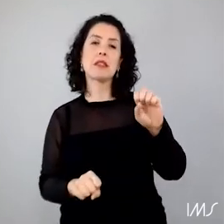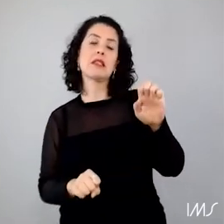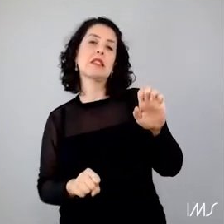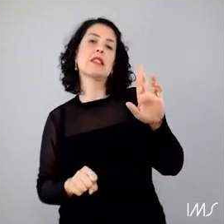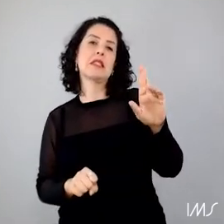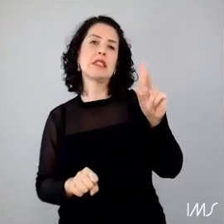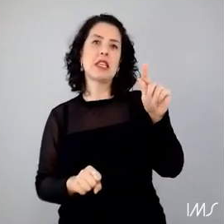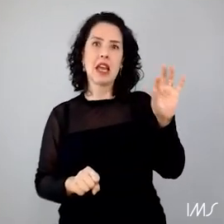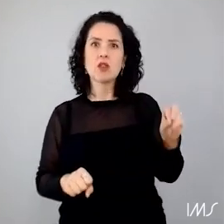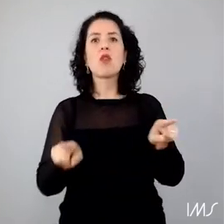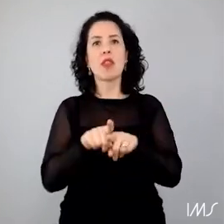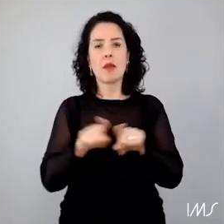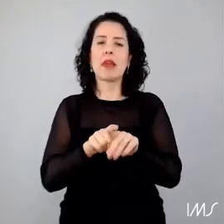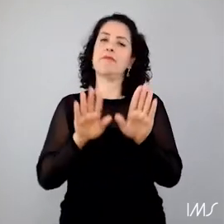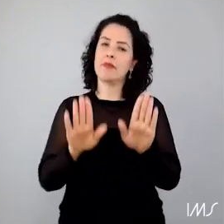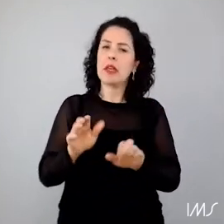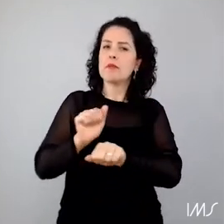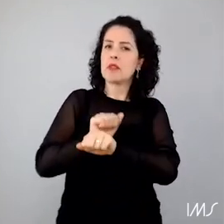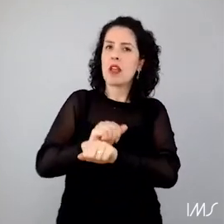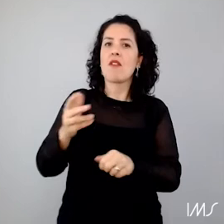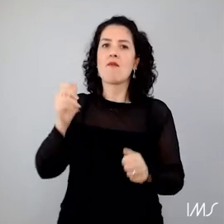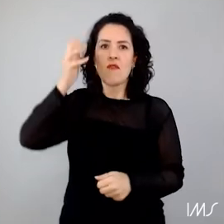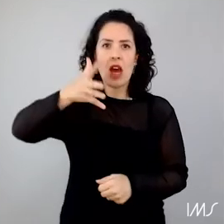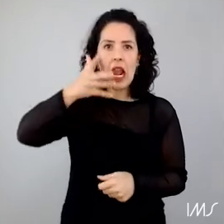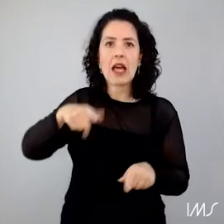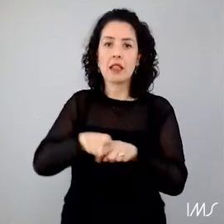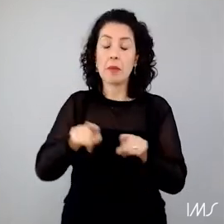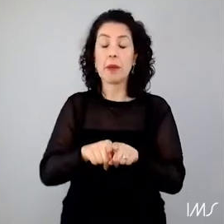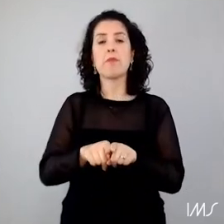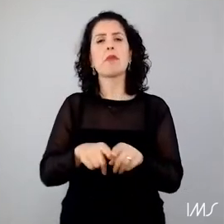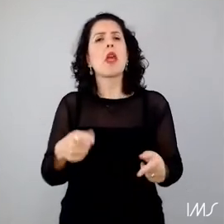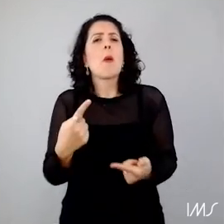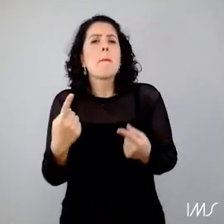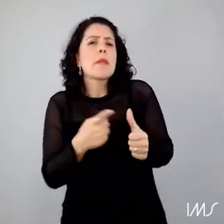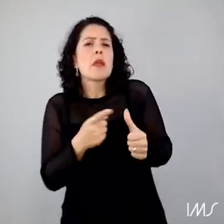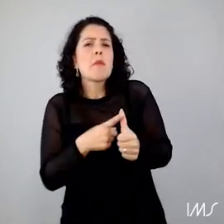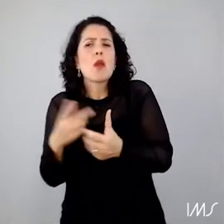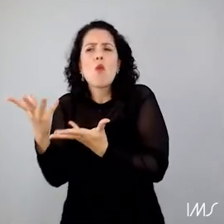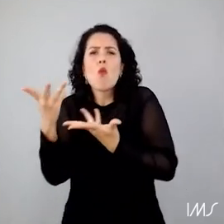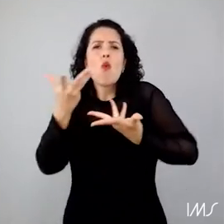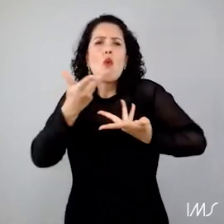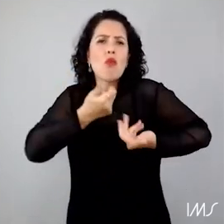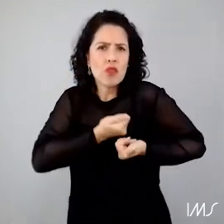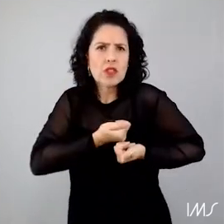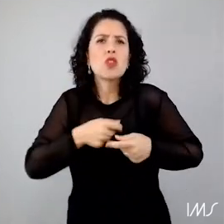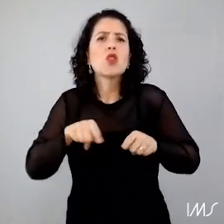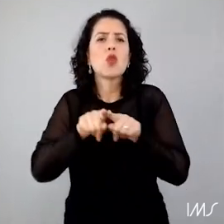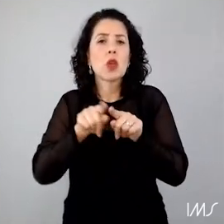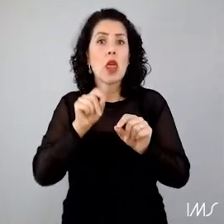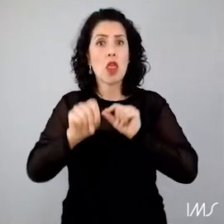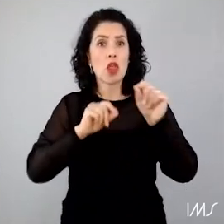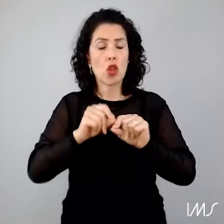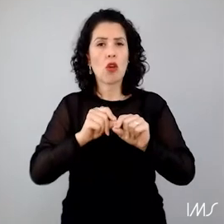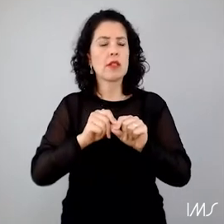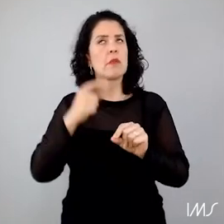né, no caso, às quais já passo a palavra, então, com um primeiro convite muito amplo. De dar um curto salto